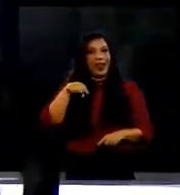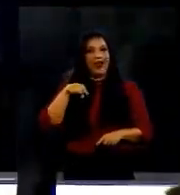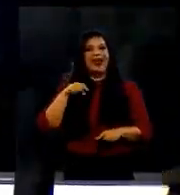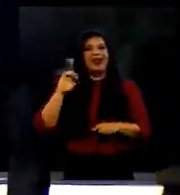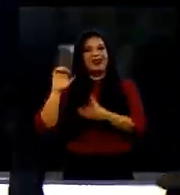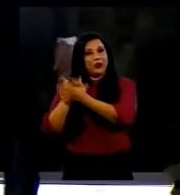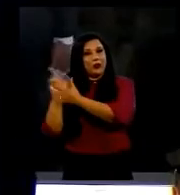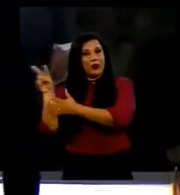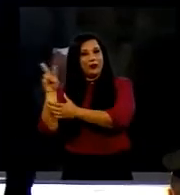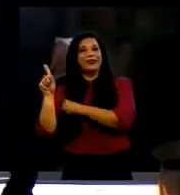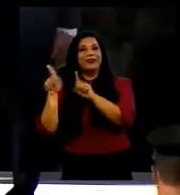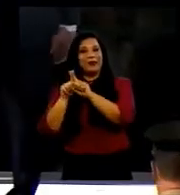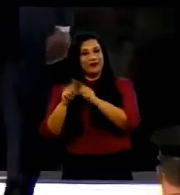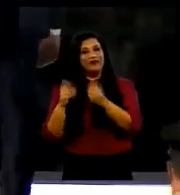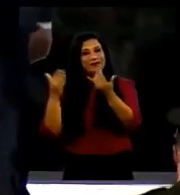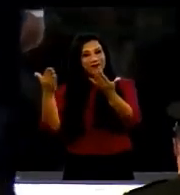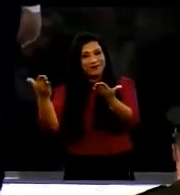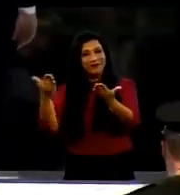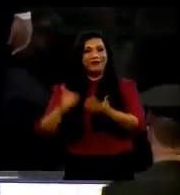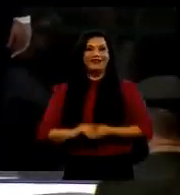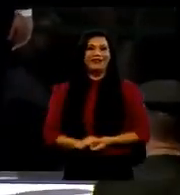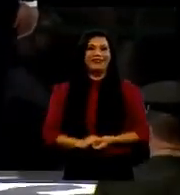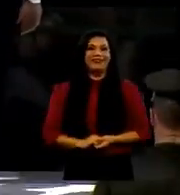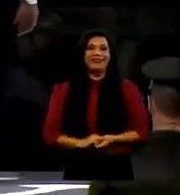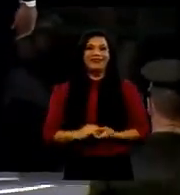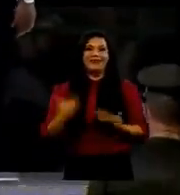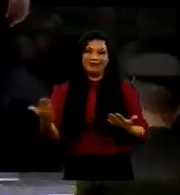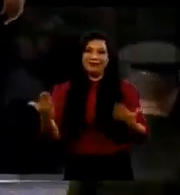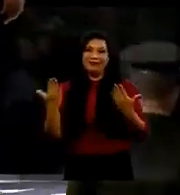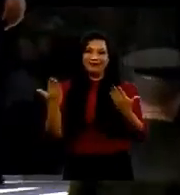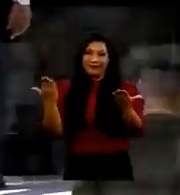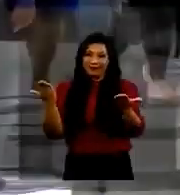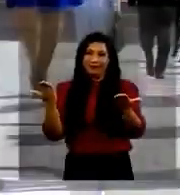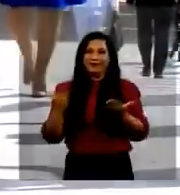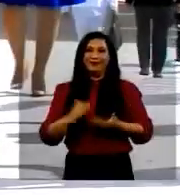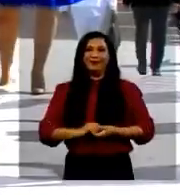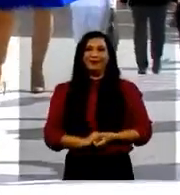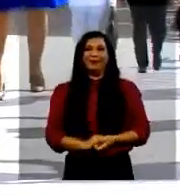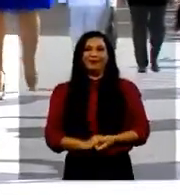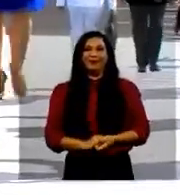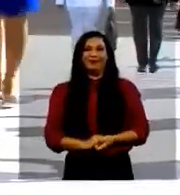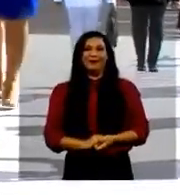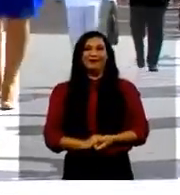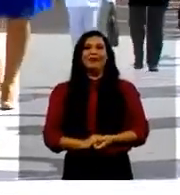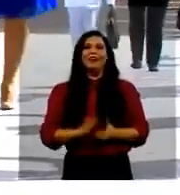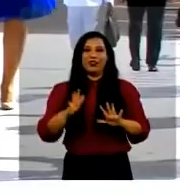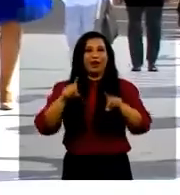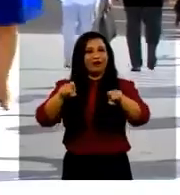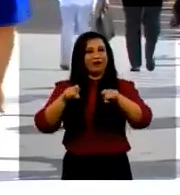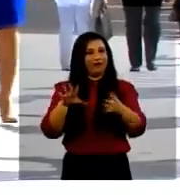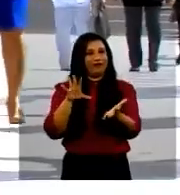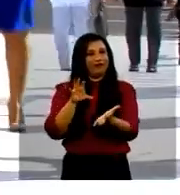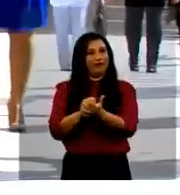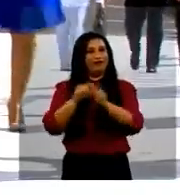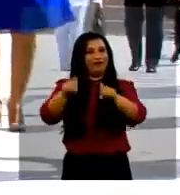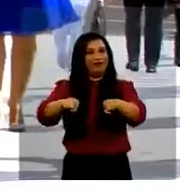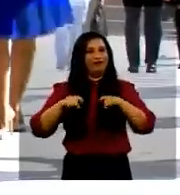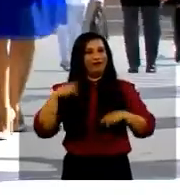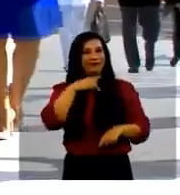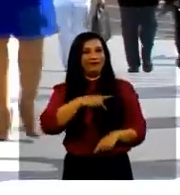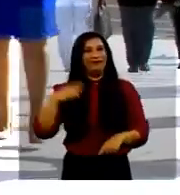ex-primeira-dama Marcela, que vão receber aí os já empossados Bolsonaro e